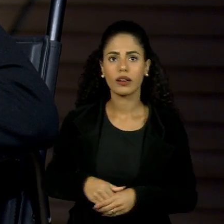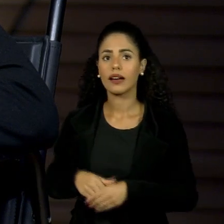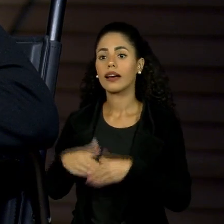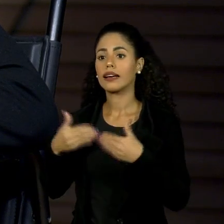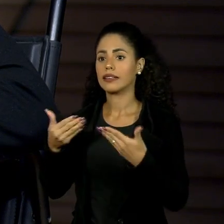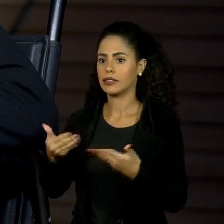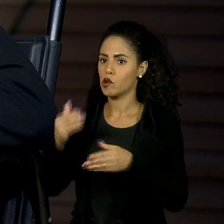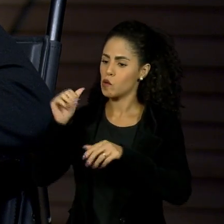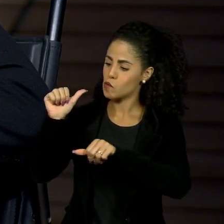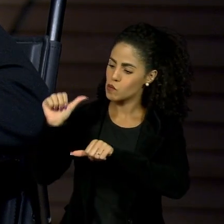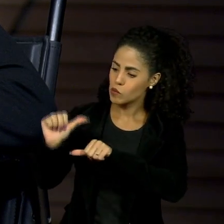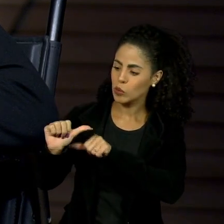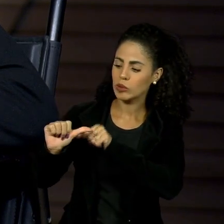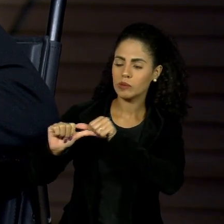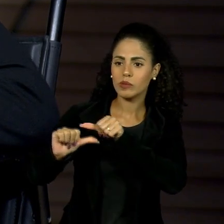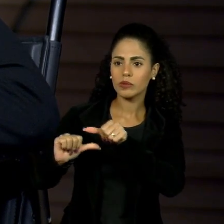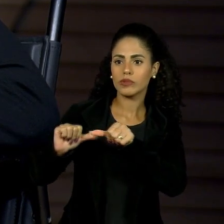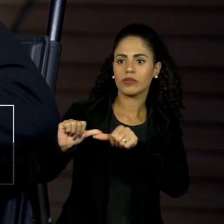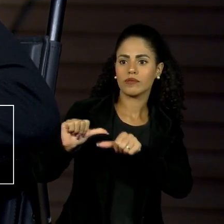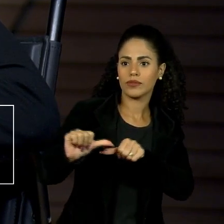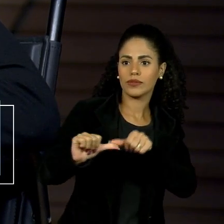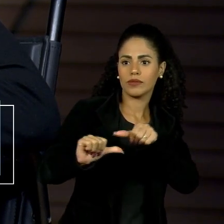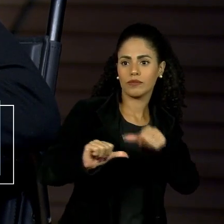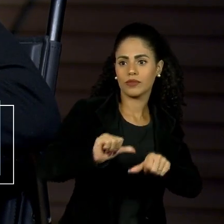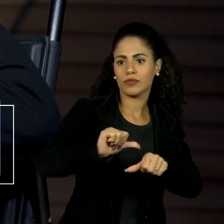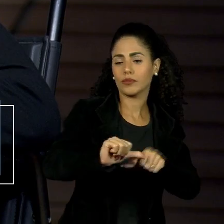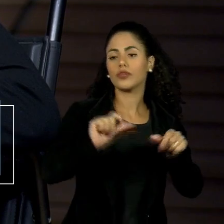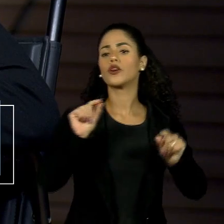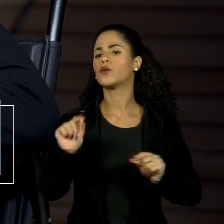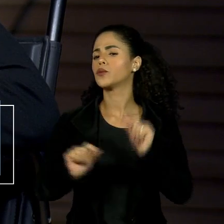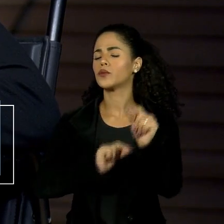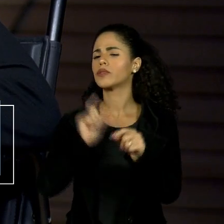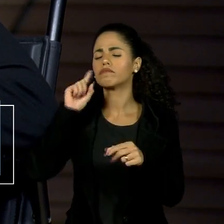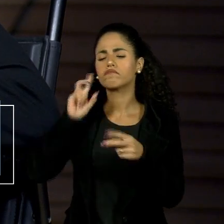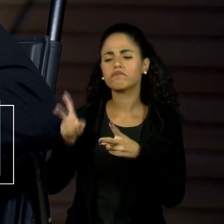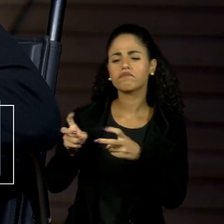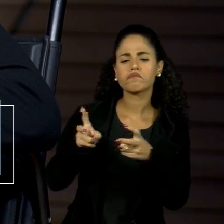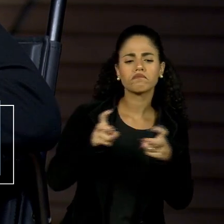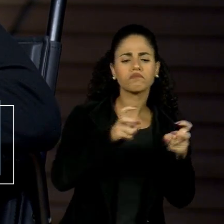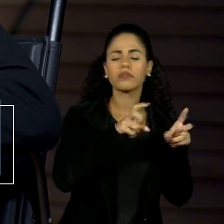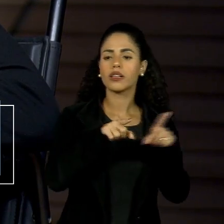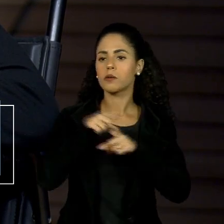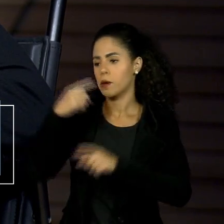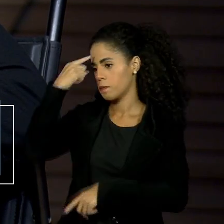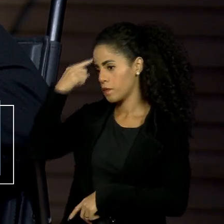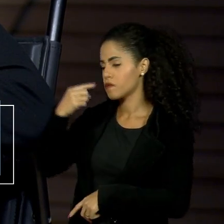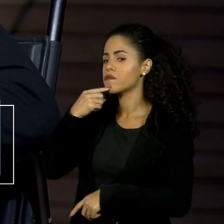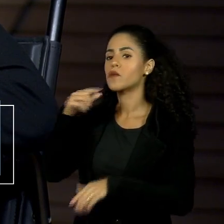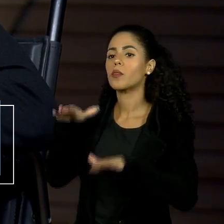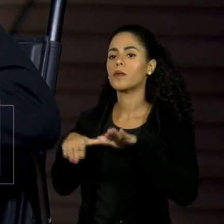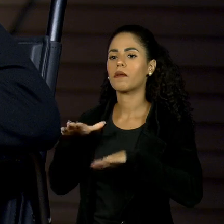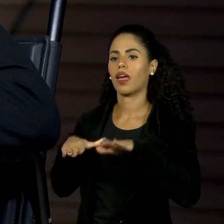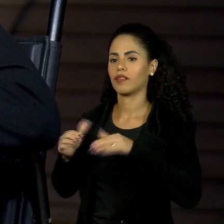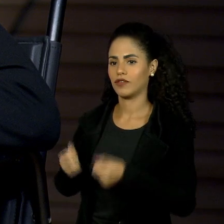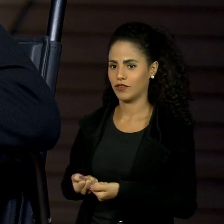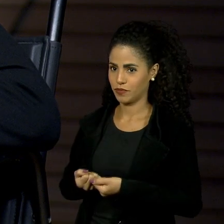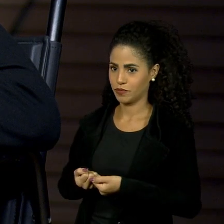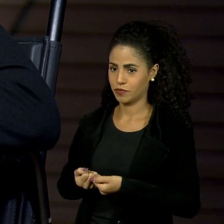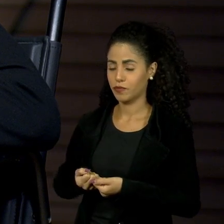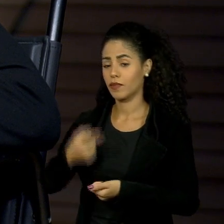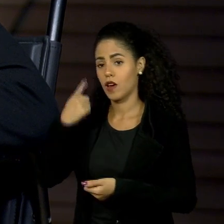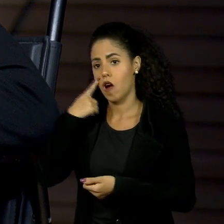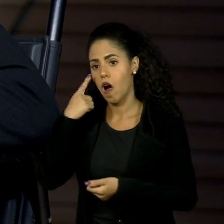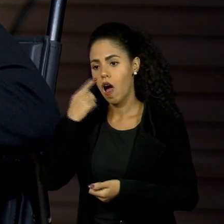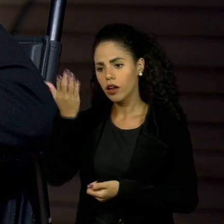mudando e com a mudança da oferta, a gente observa a mudança do perfil de pessoas que nos procuram. Esse